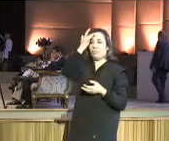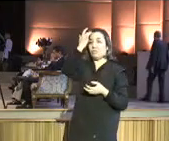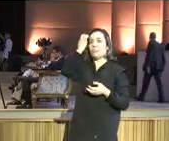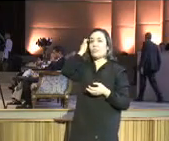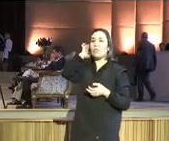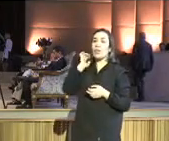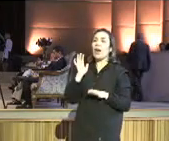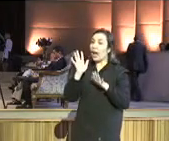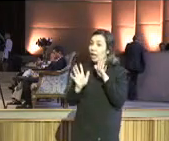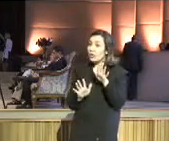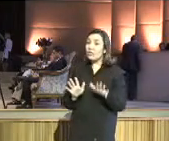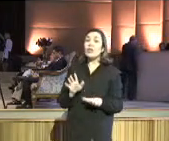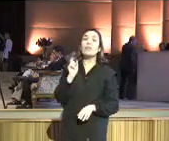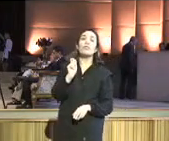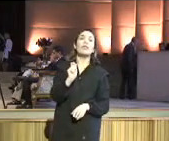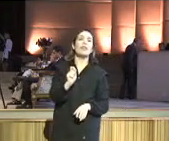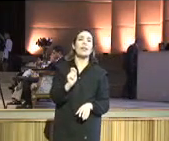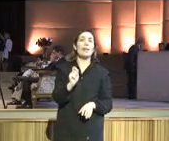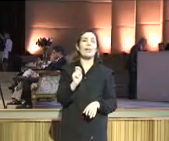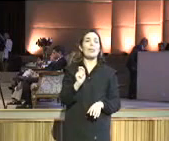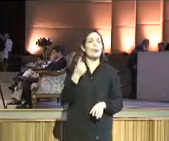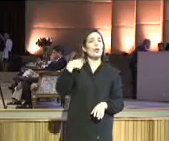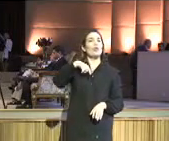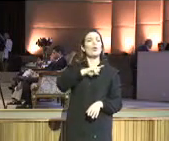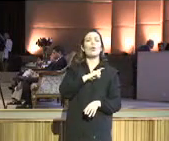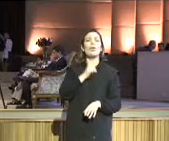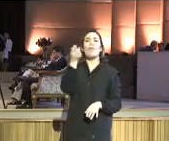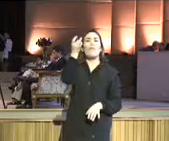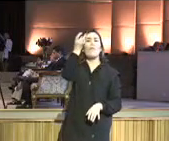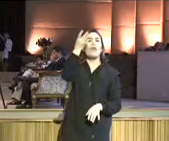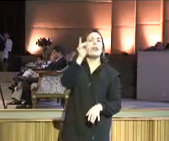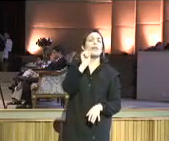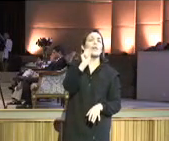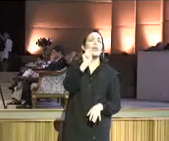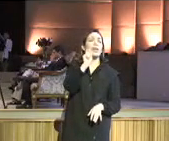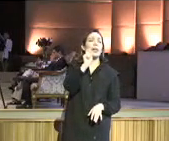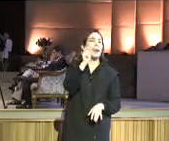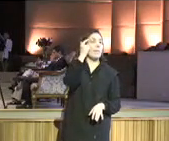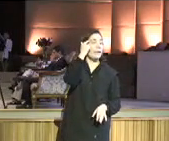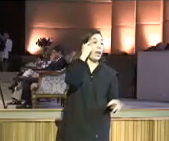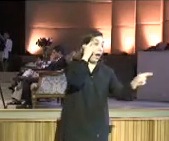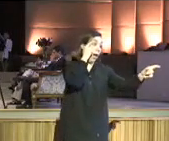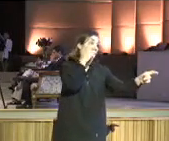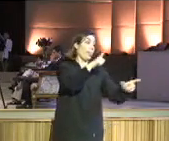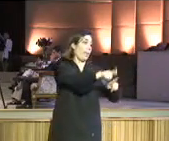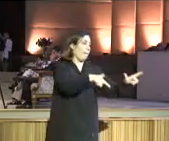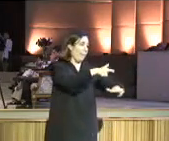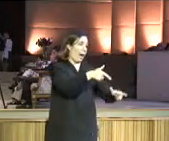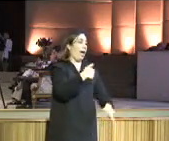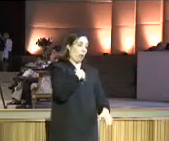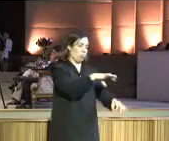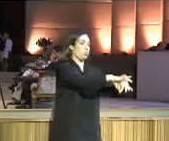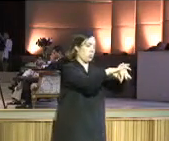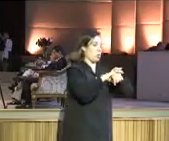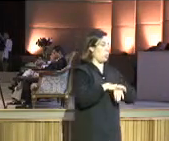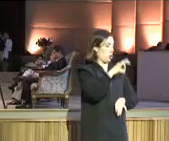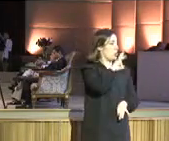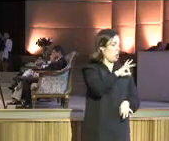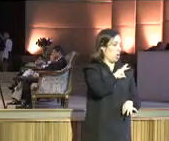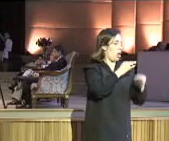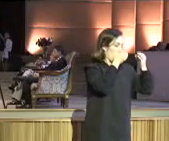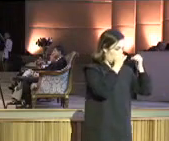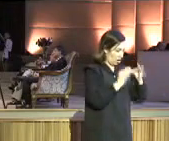É tão fácil para a gente confiar nos escudos da gente, não é verdade? Vamos parar para pensar,